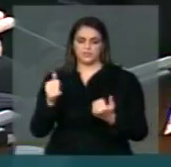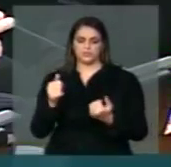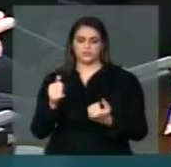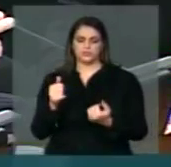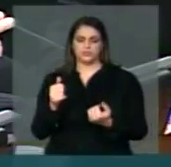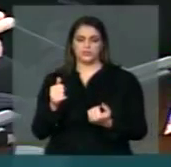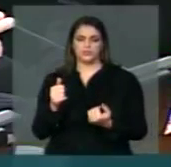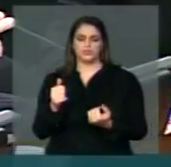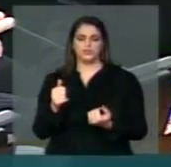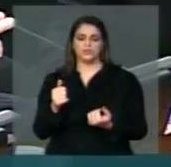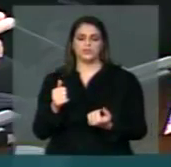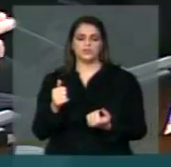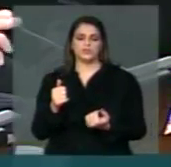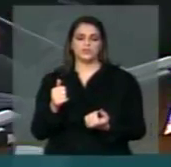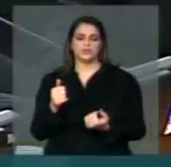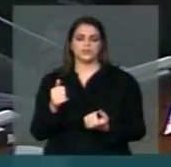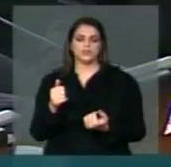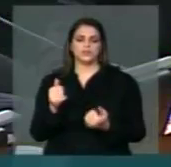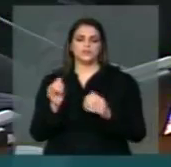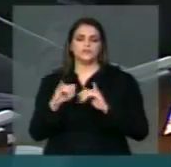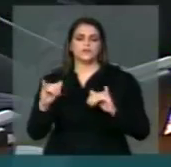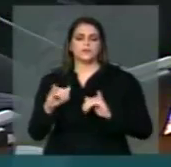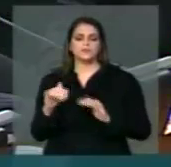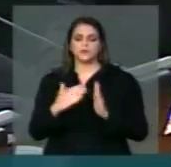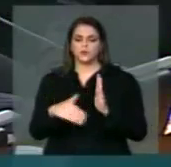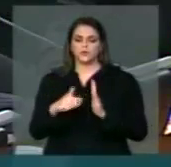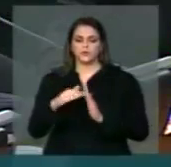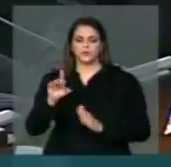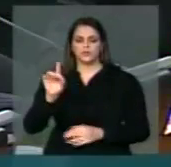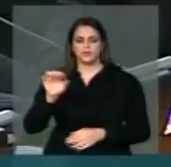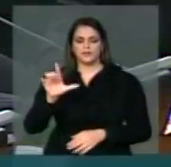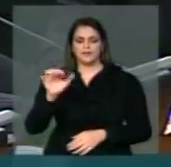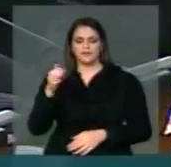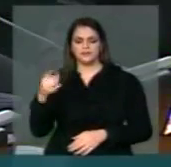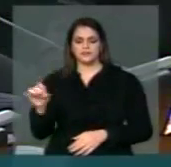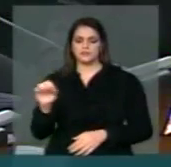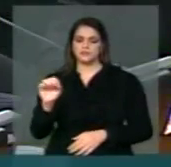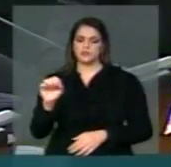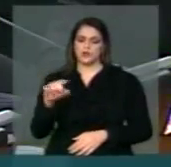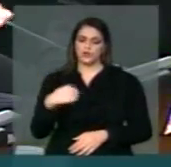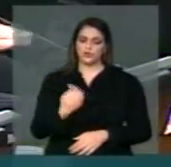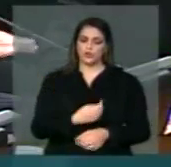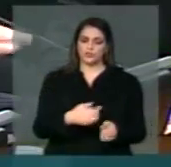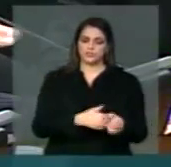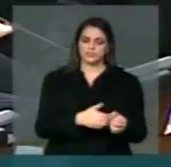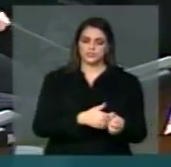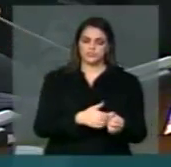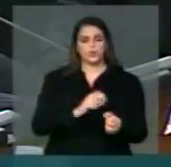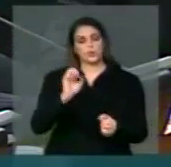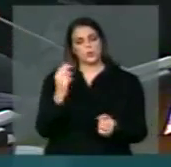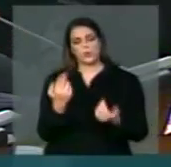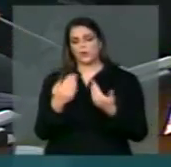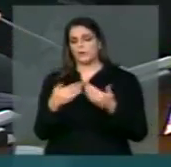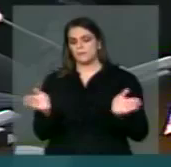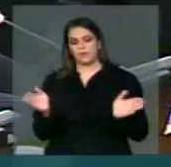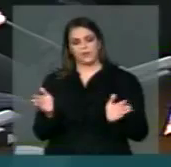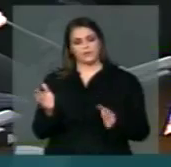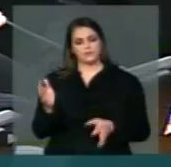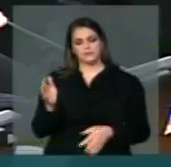qual o inteiro teor da delação, seja de forma sigilosa para os membros da CPI, seja de forma aberta, da que forma